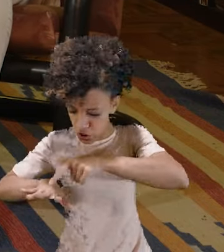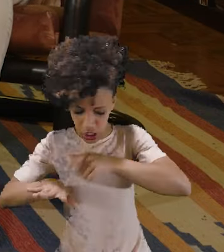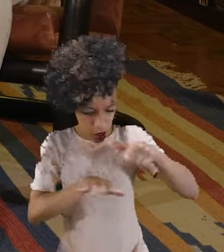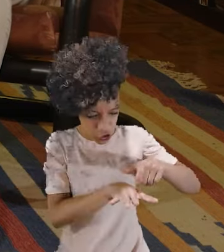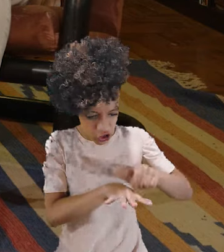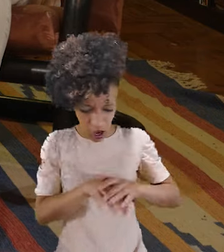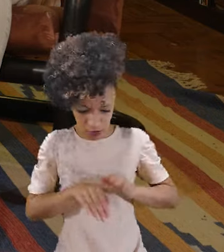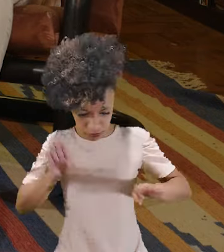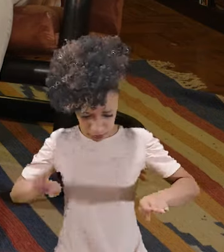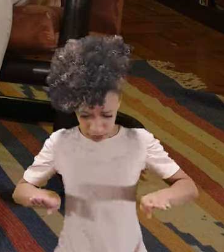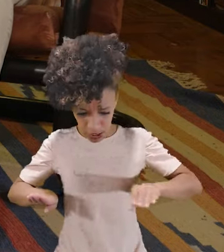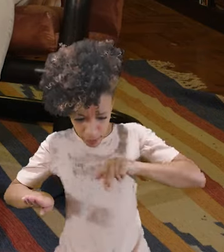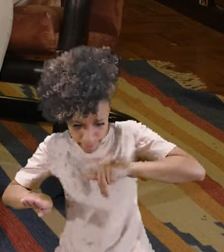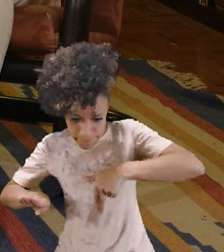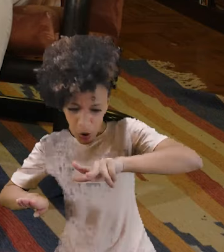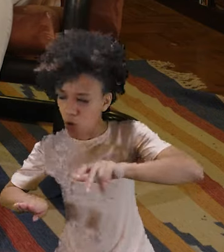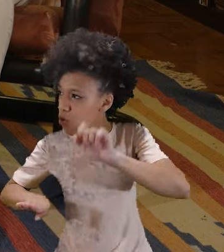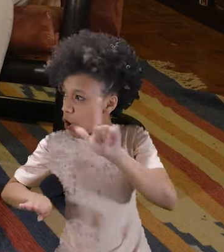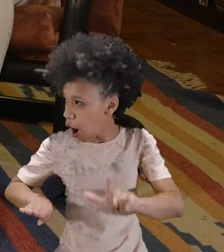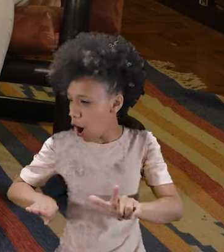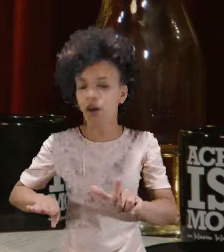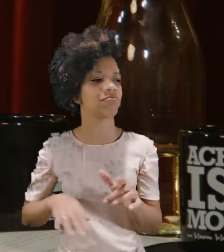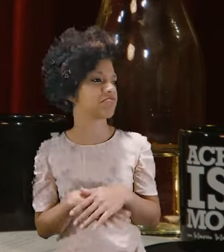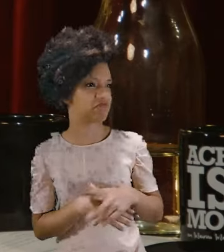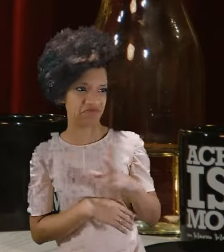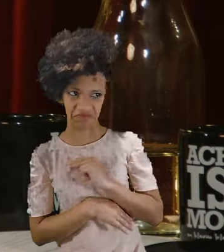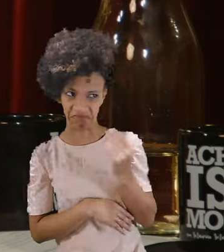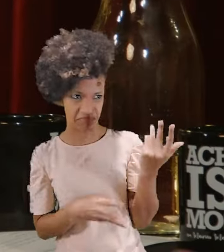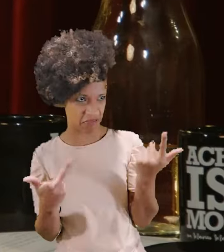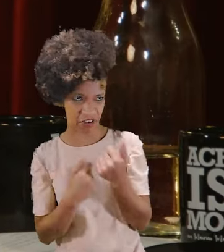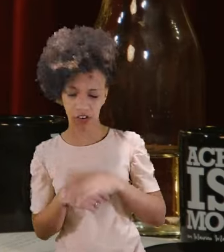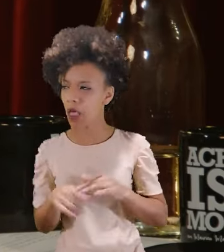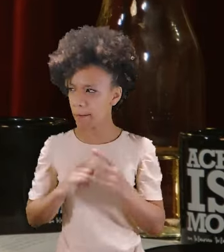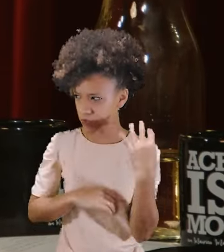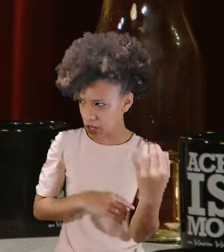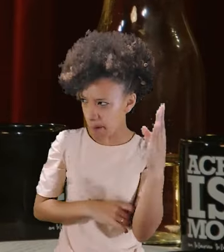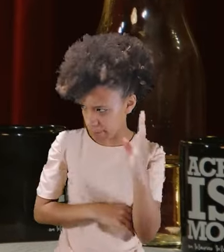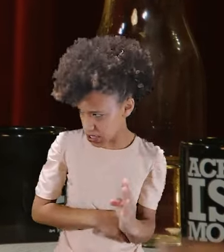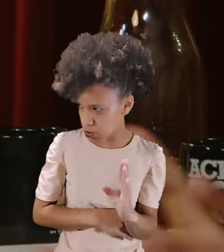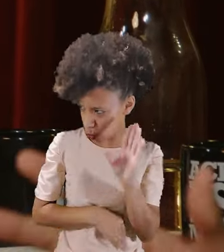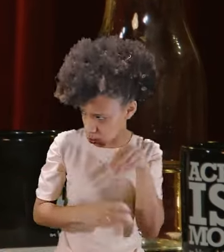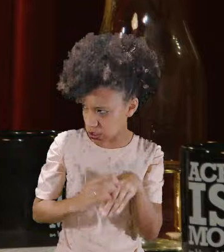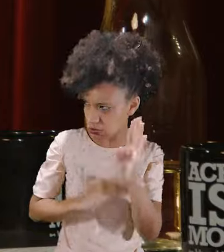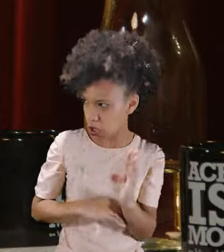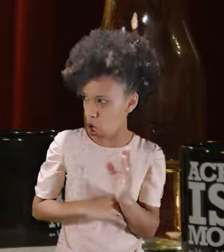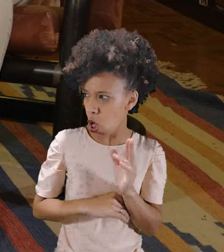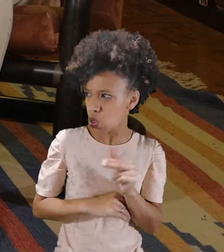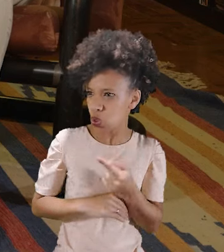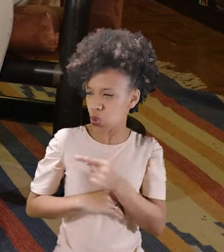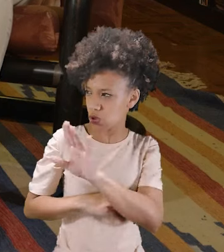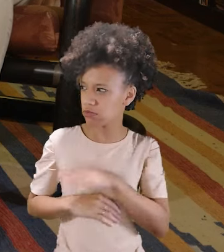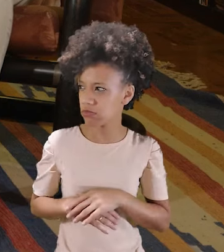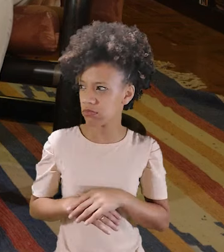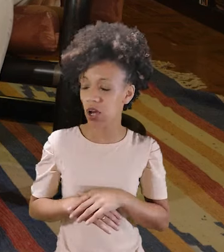cheguei aqui eu quero jogo para eu jogar um ele tá e você viajou você faz Brasil né o Brasil se eu nunca